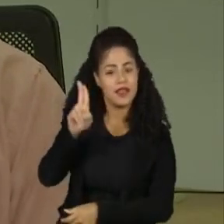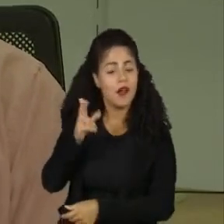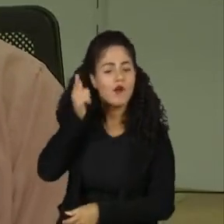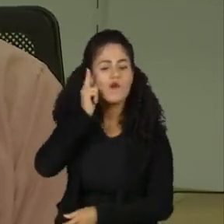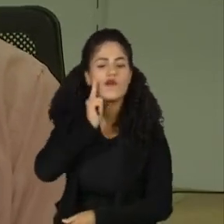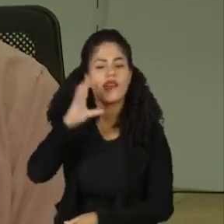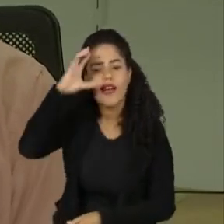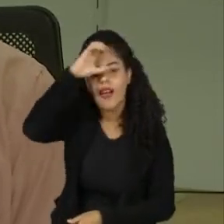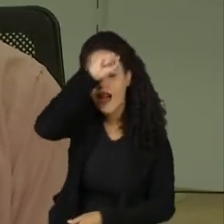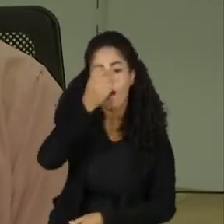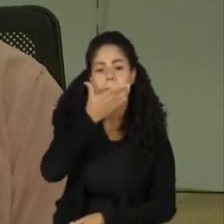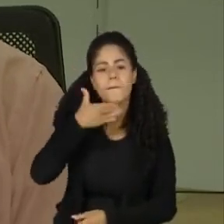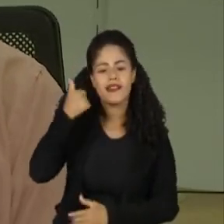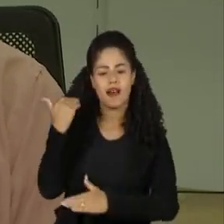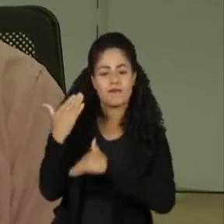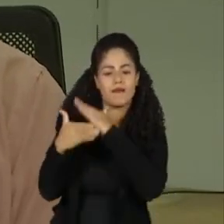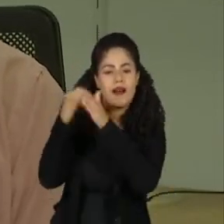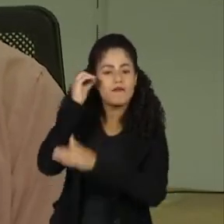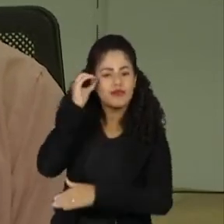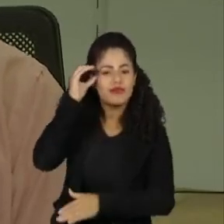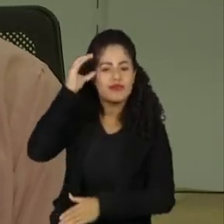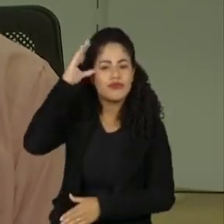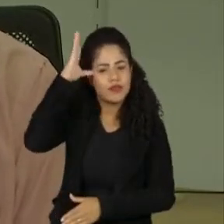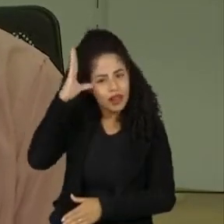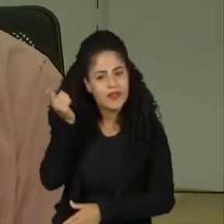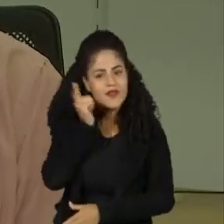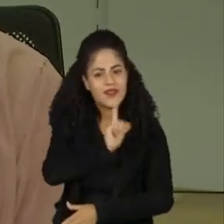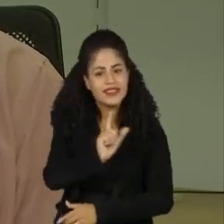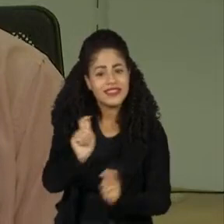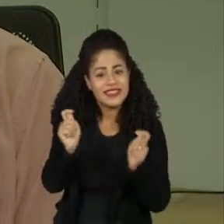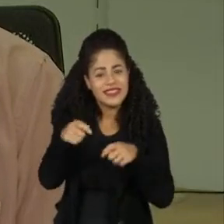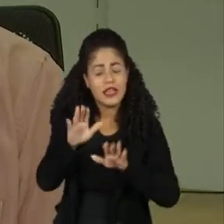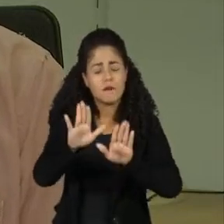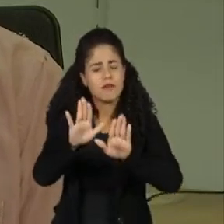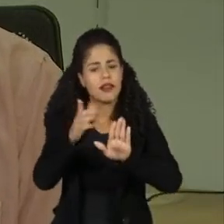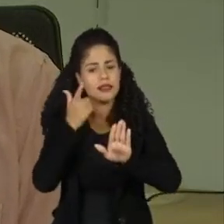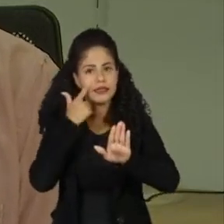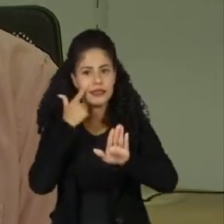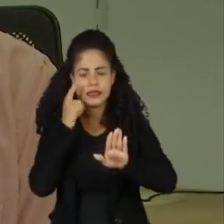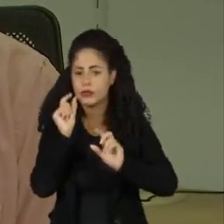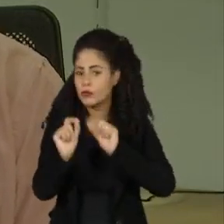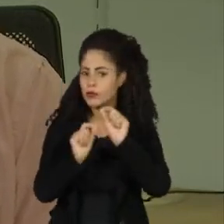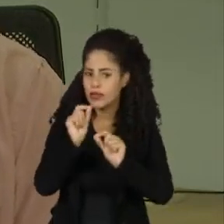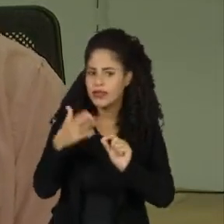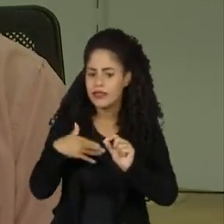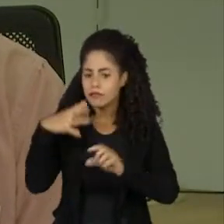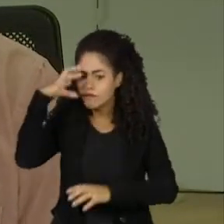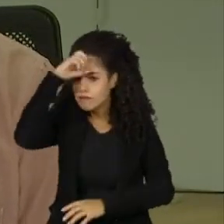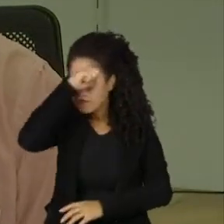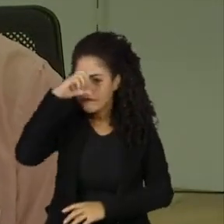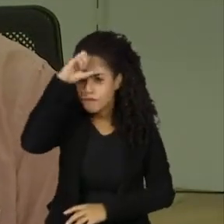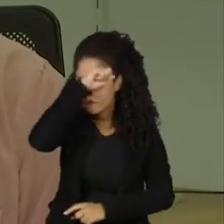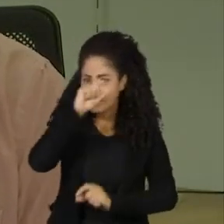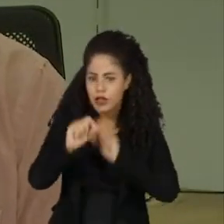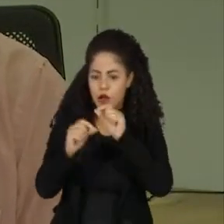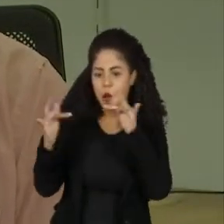melhorar o aprendizado, para nos atualizarmos, né? Agora, muito do aprendizado é um